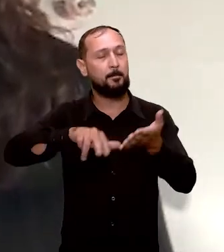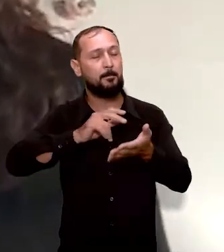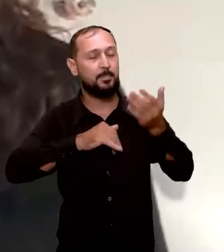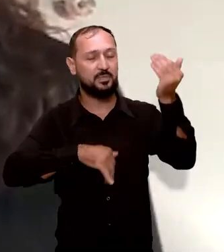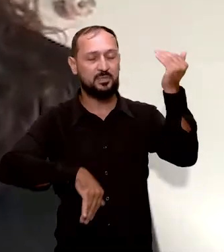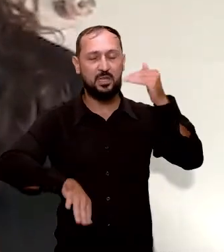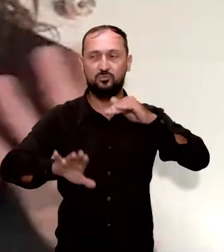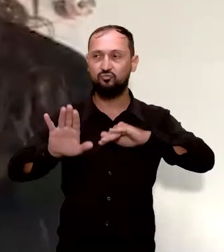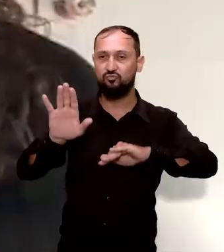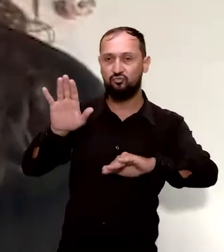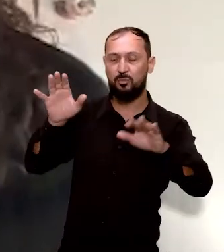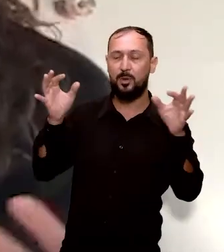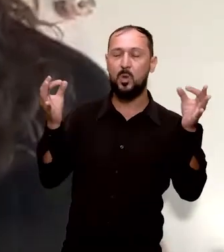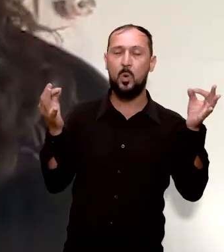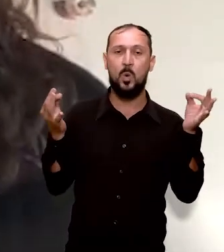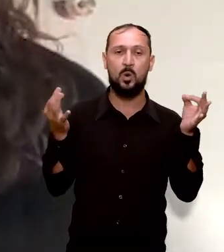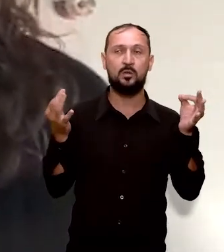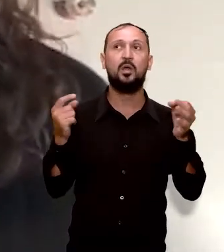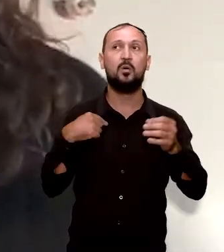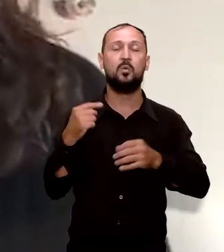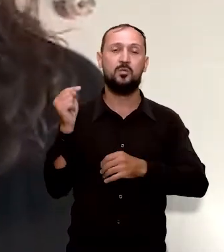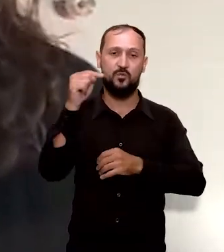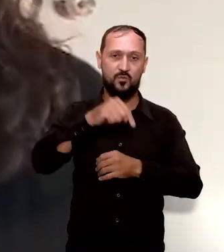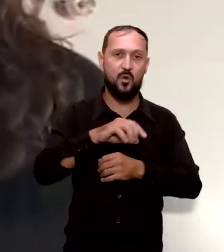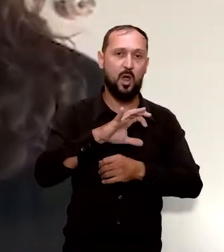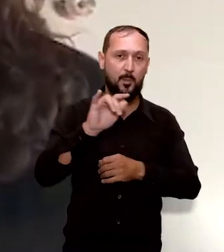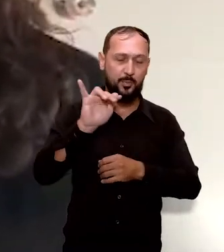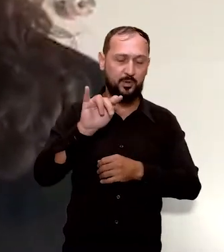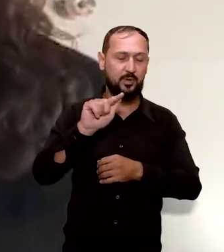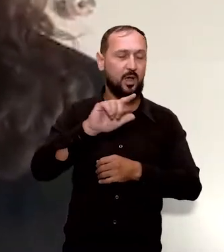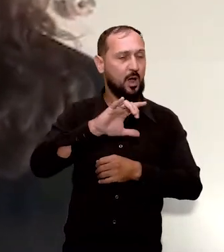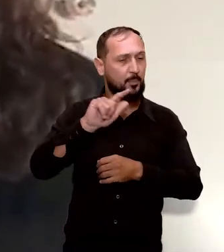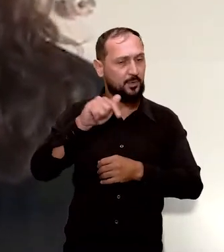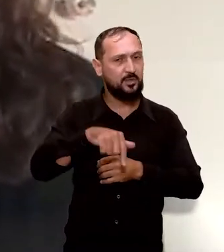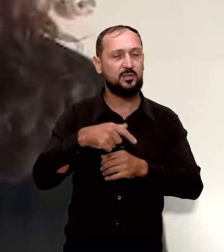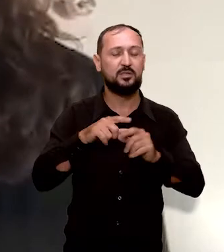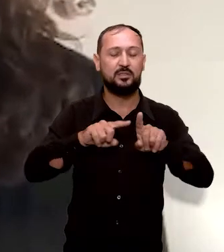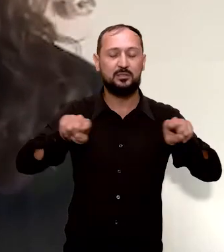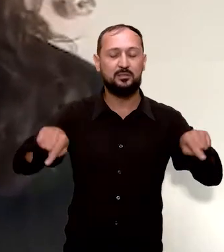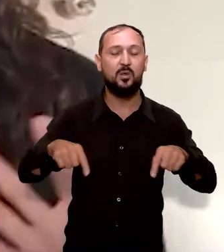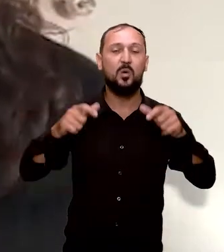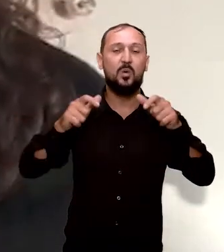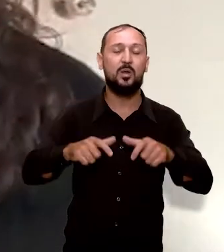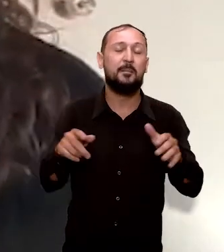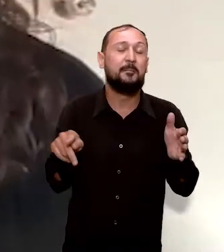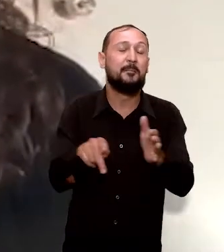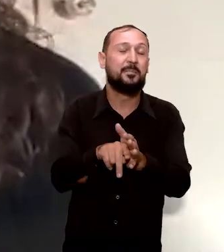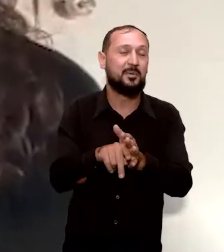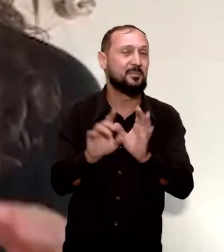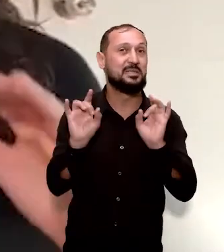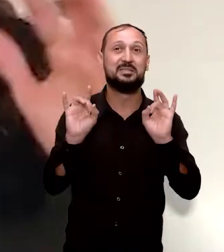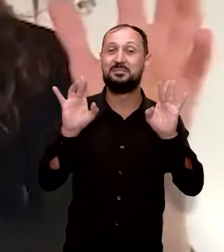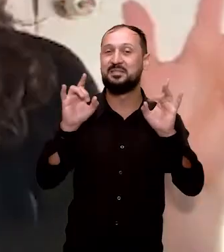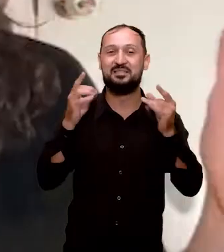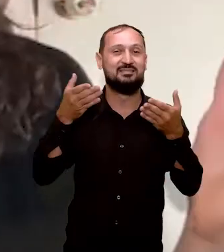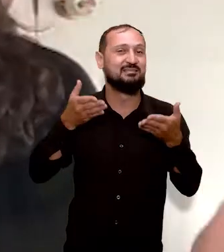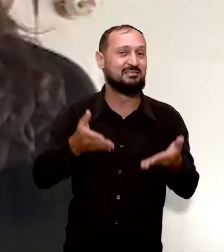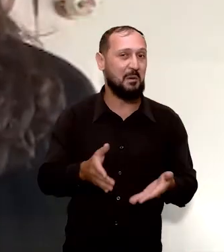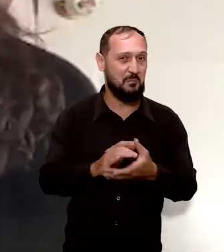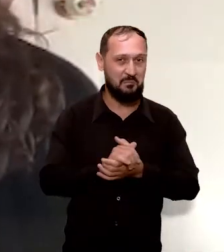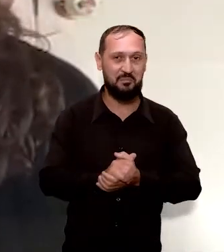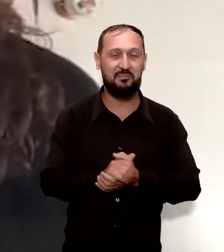né? Para dança, para yoga. Então, quando eu tô em Campo Grande, a gente vai nessa sala, é um